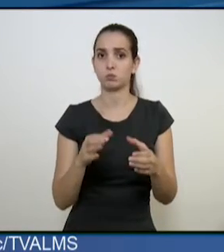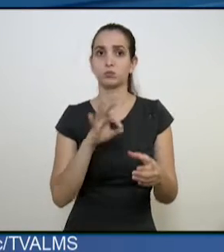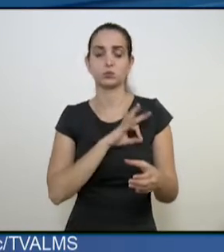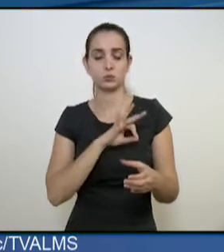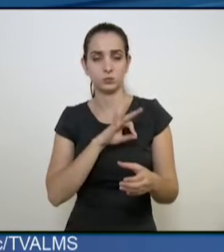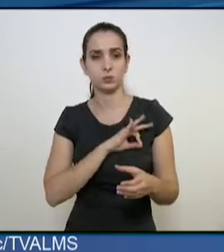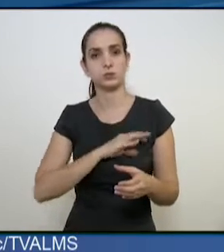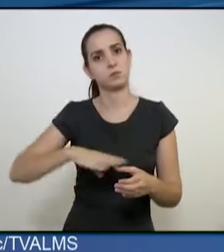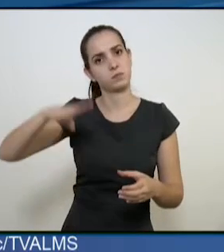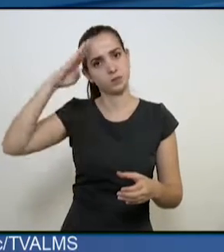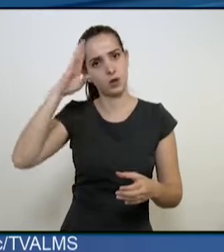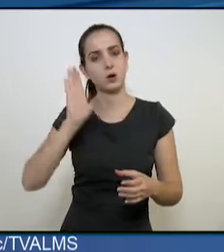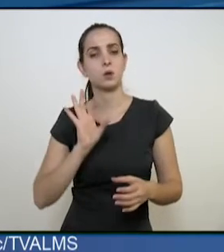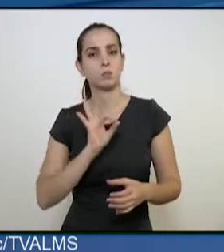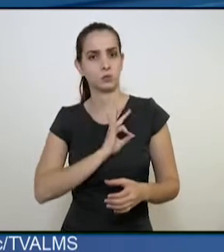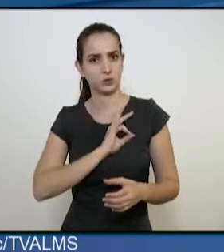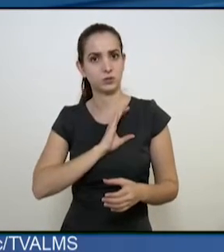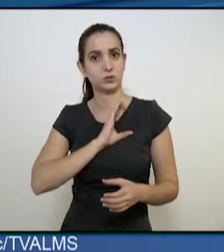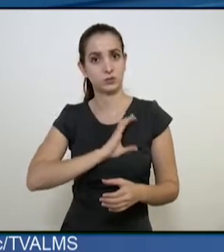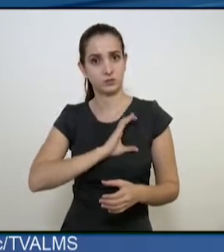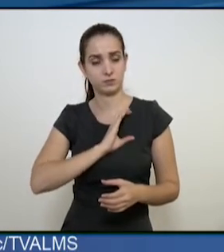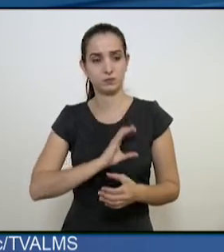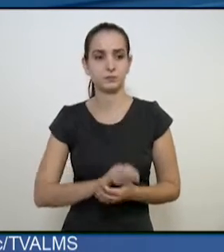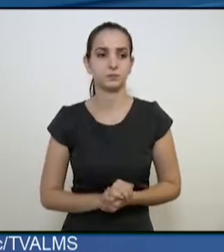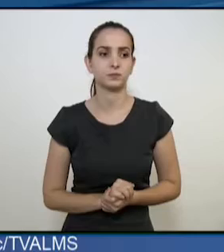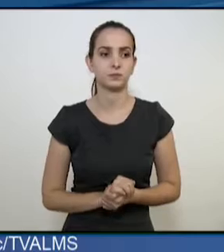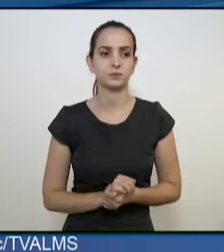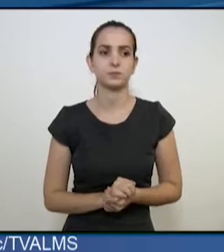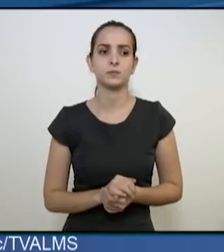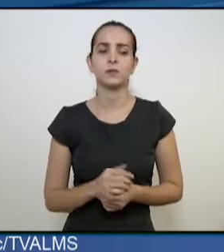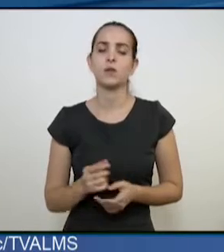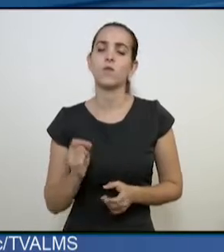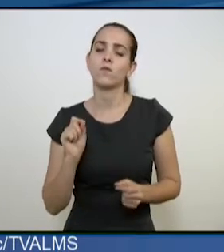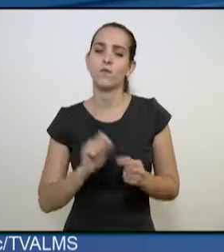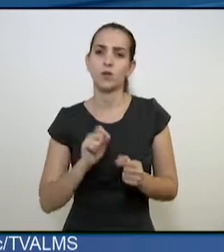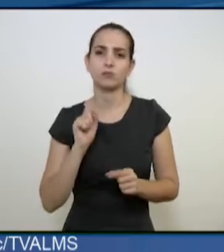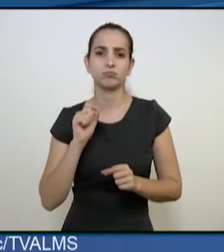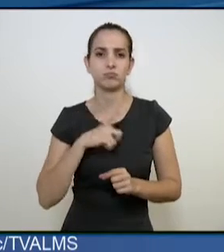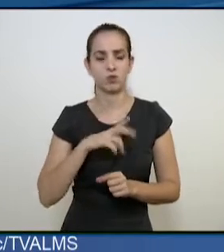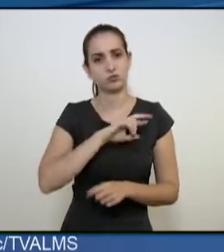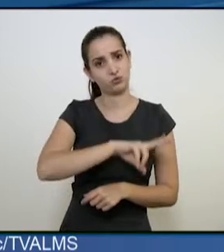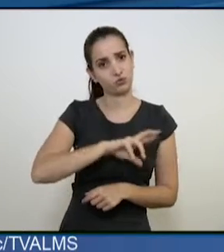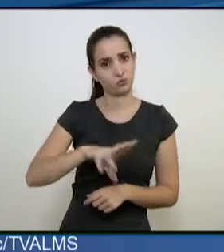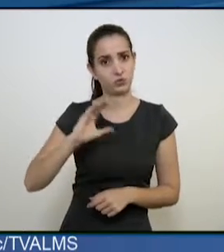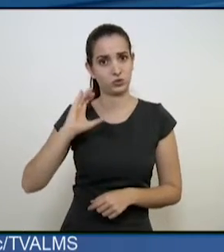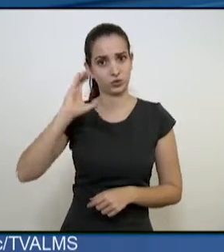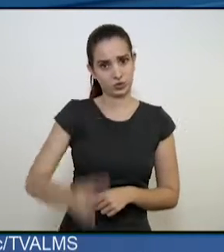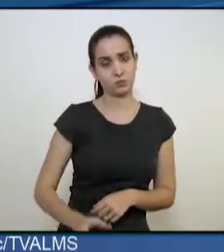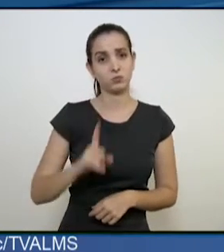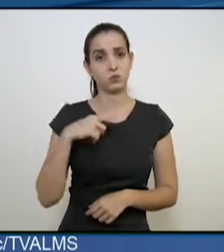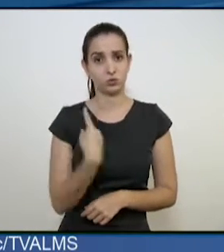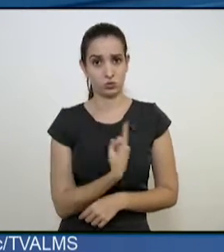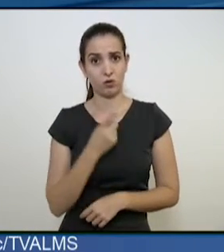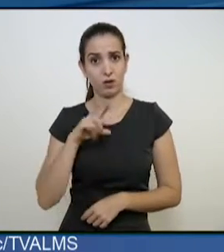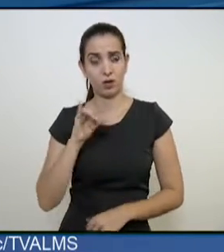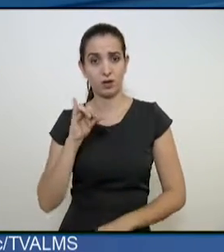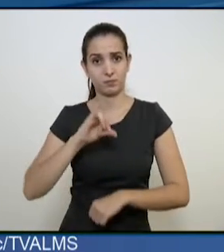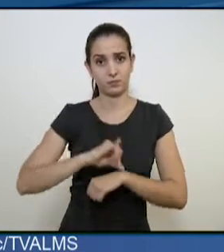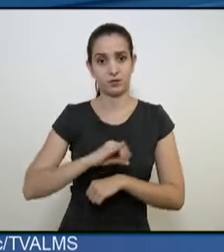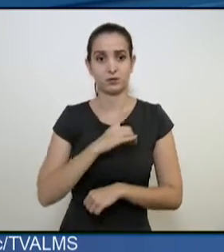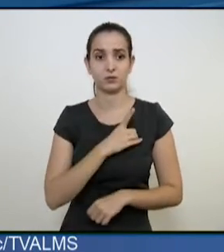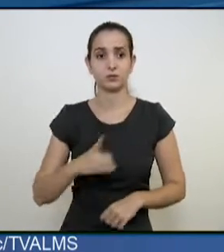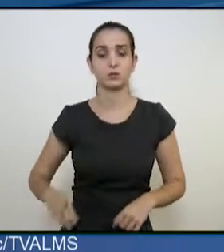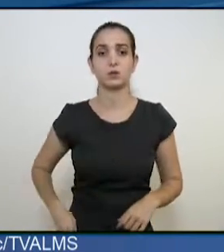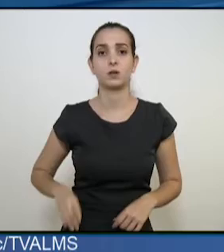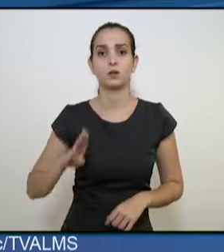Militar, da Polícia Civil, que fazem com que os crimes e somos uma das capitais, deputado Barbosinha